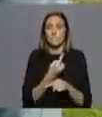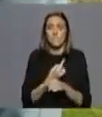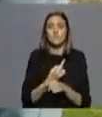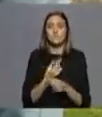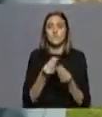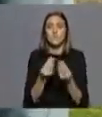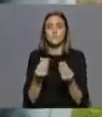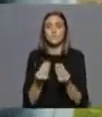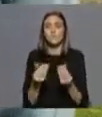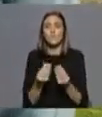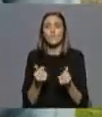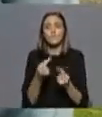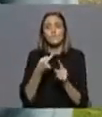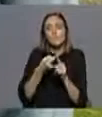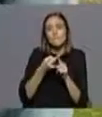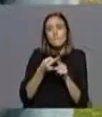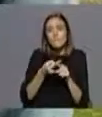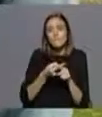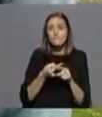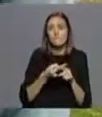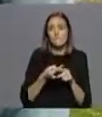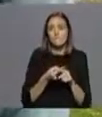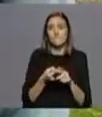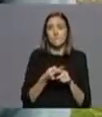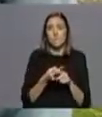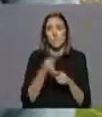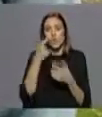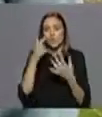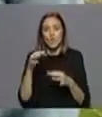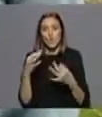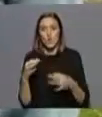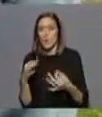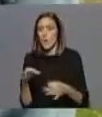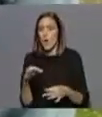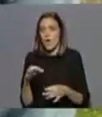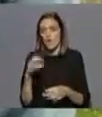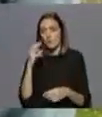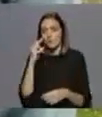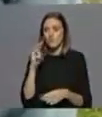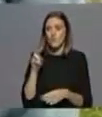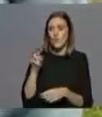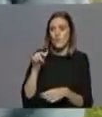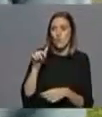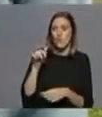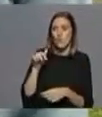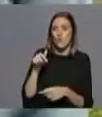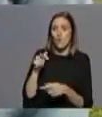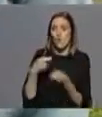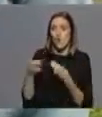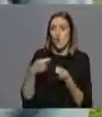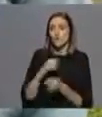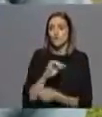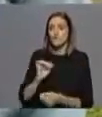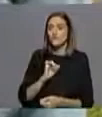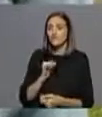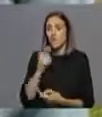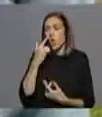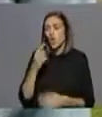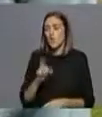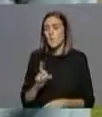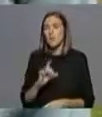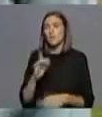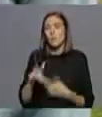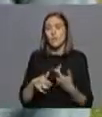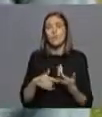facto muito interessante e que não é comum encontrarmos nas nossas lojas e, portanto, é uma aposta